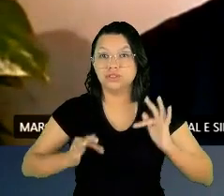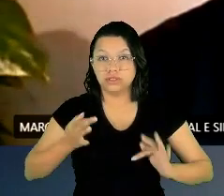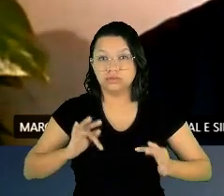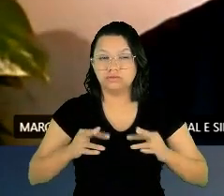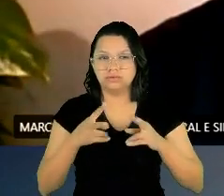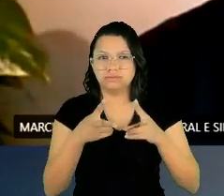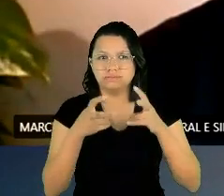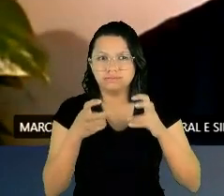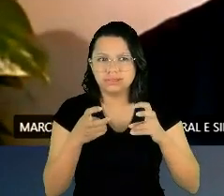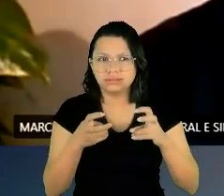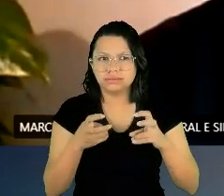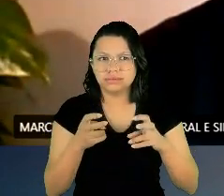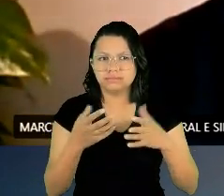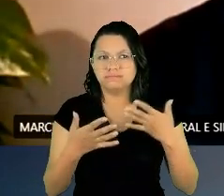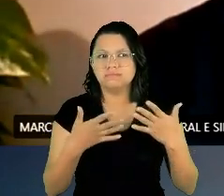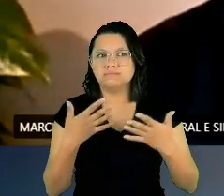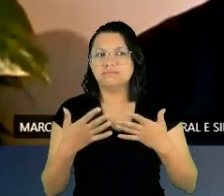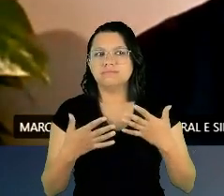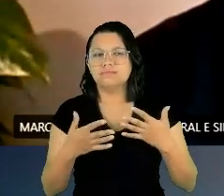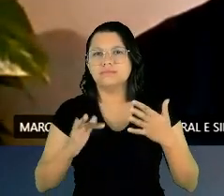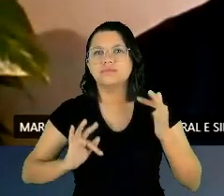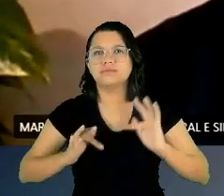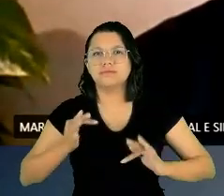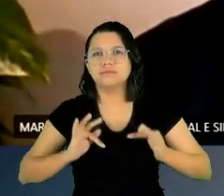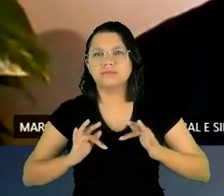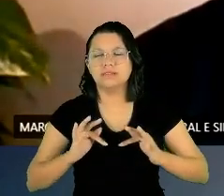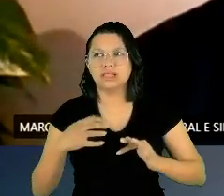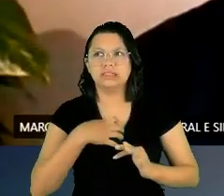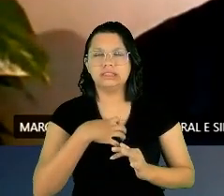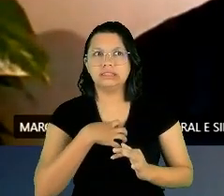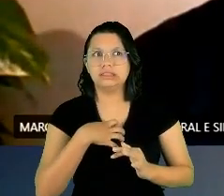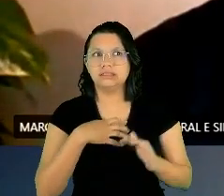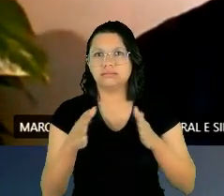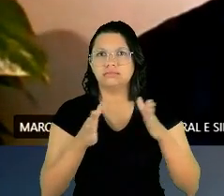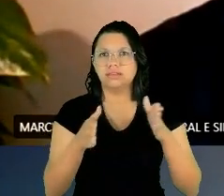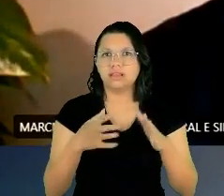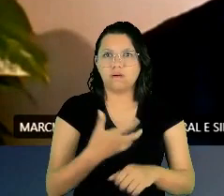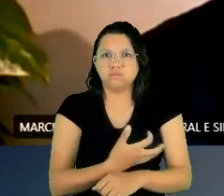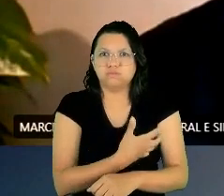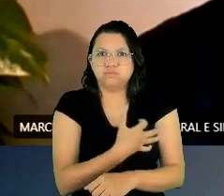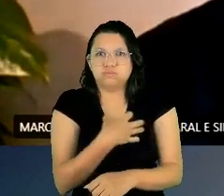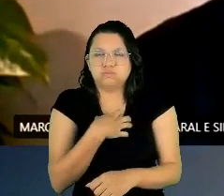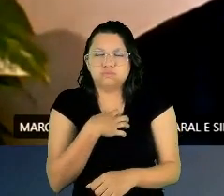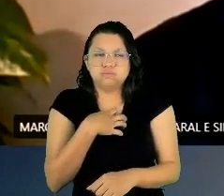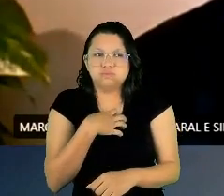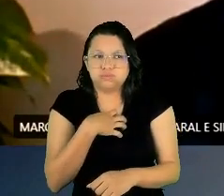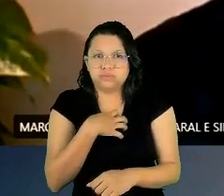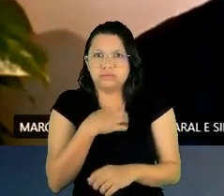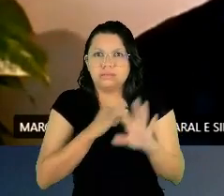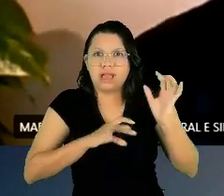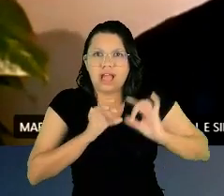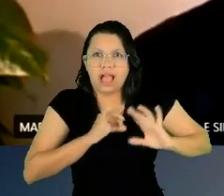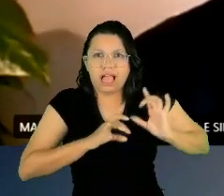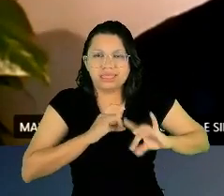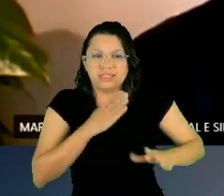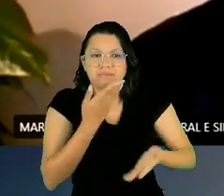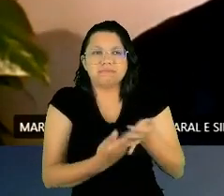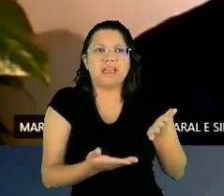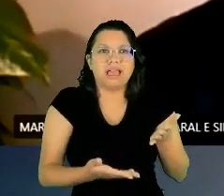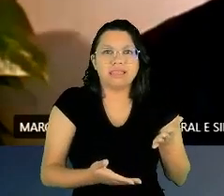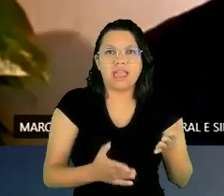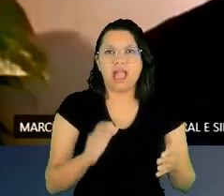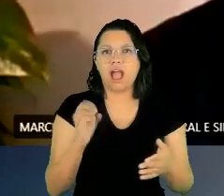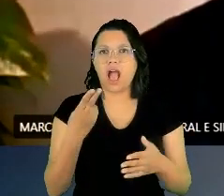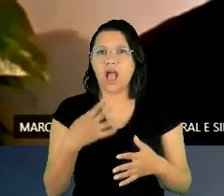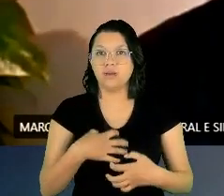da pele, né, que é ver a excitação fisiológica quando a gente está numa situação aí emocional de